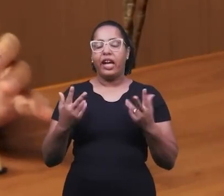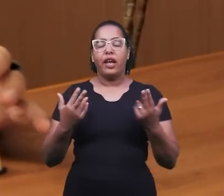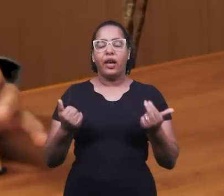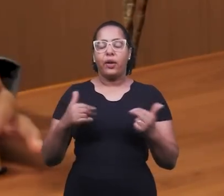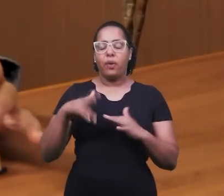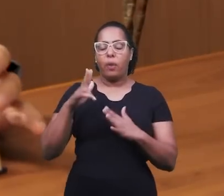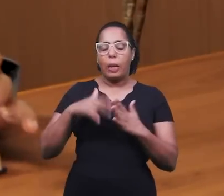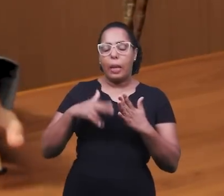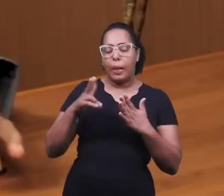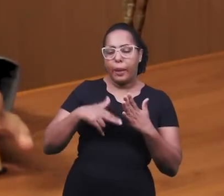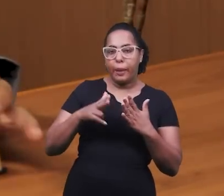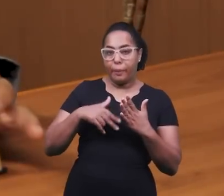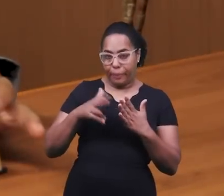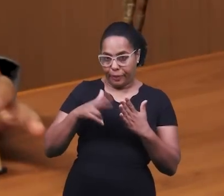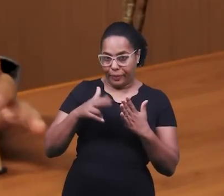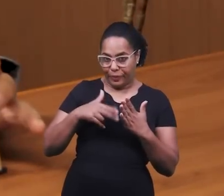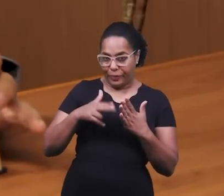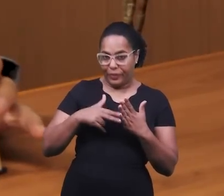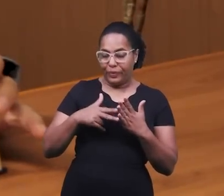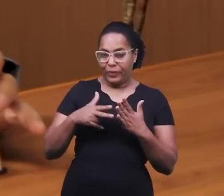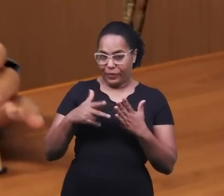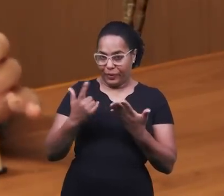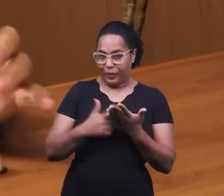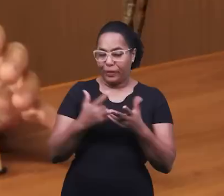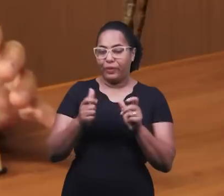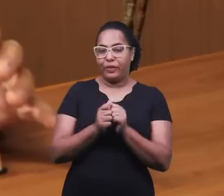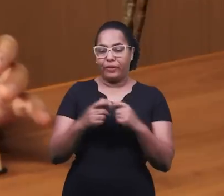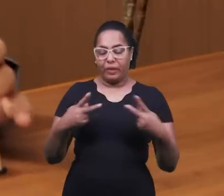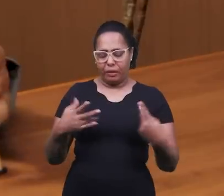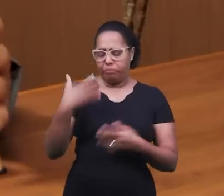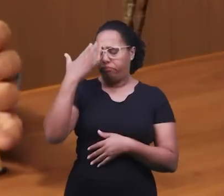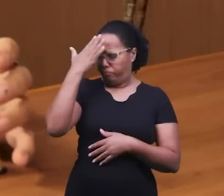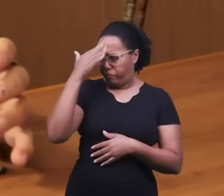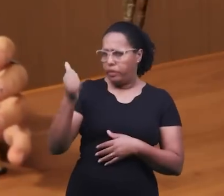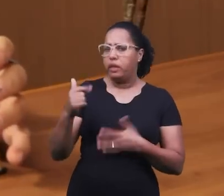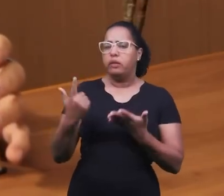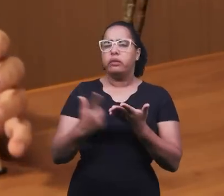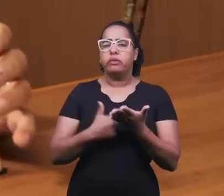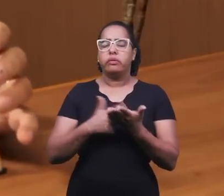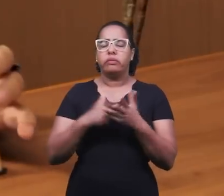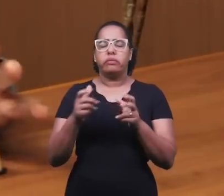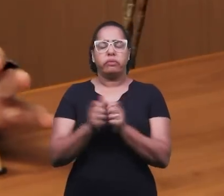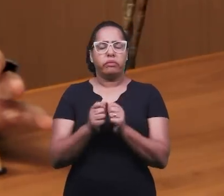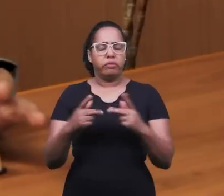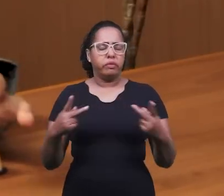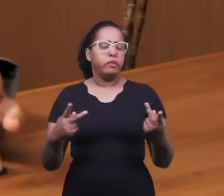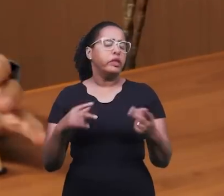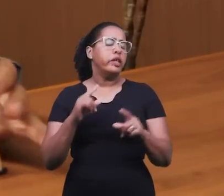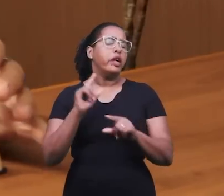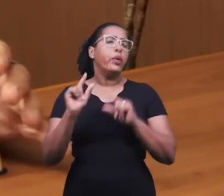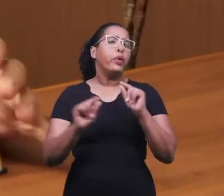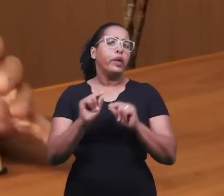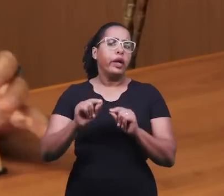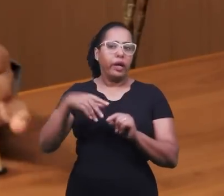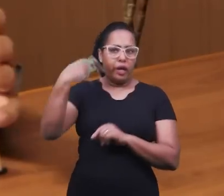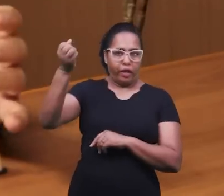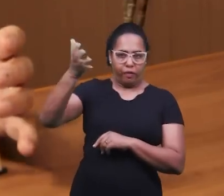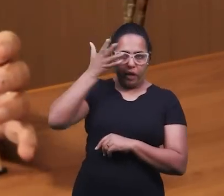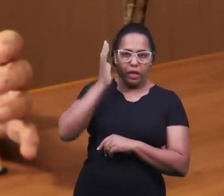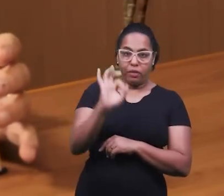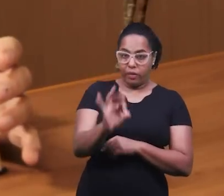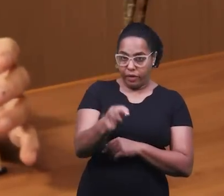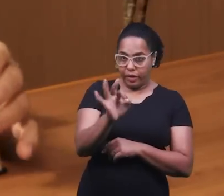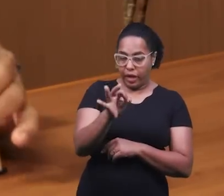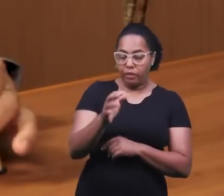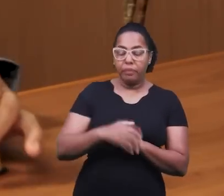nós lemos este assunto no livro de Apocalipse, nós sabemos que o livro de Apocalipse é o livro das revelações, especialmente